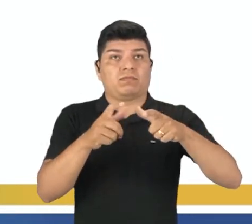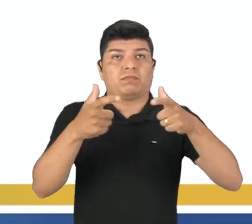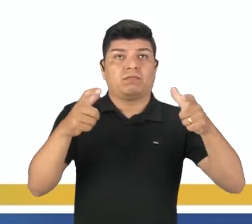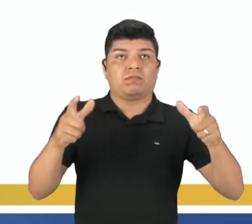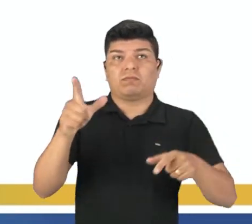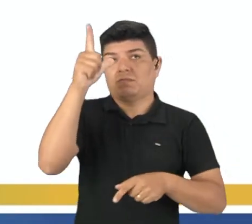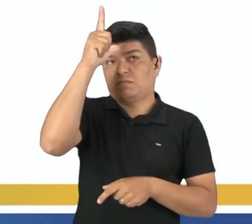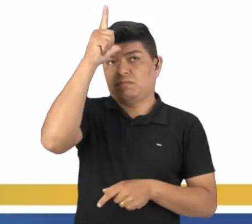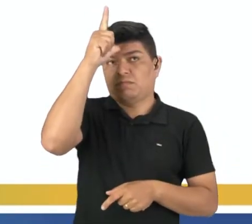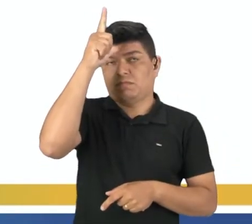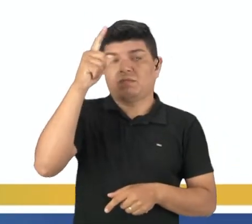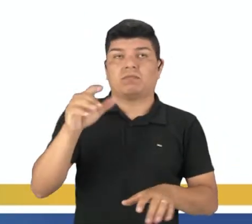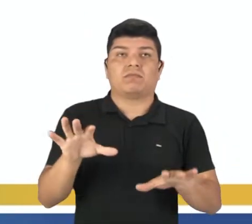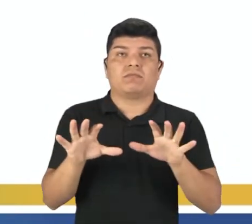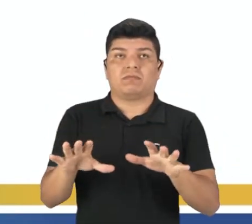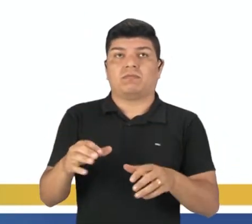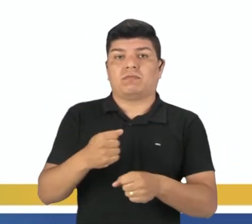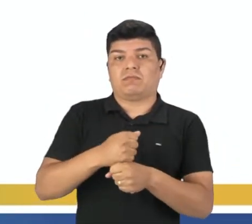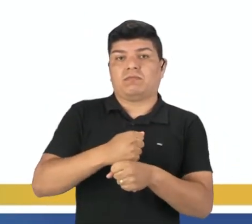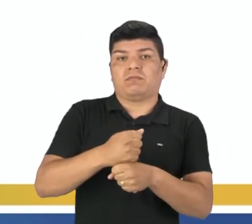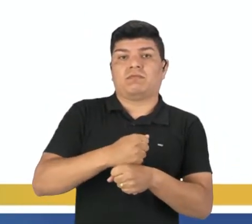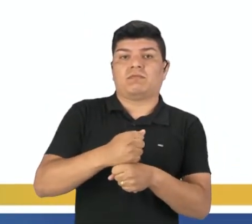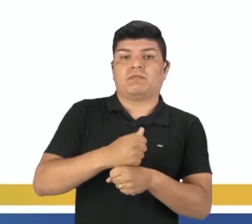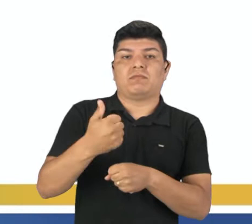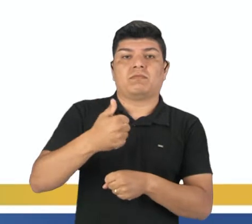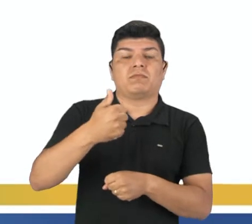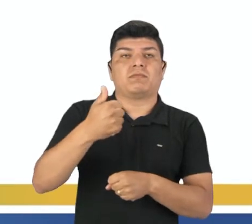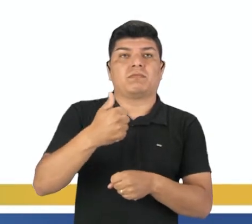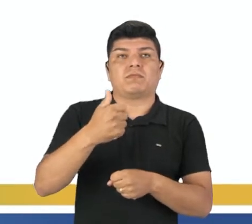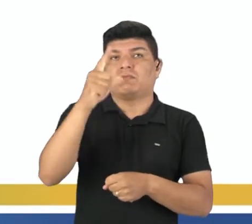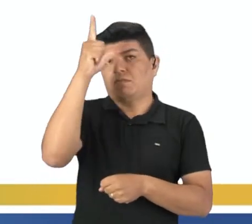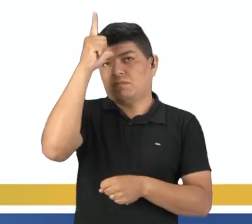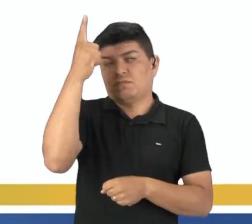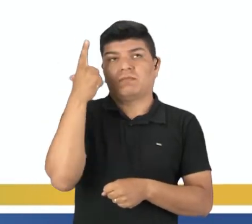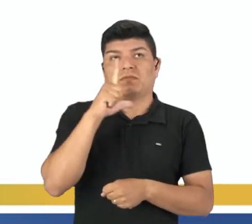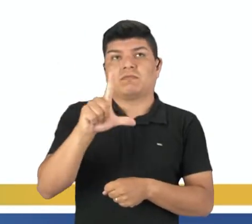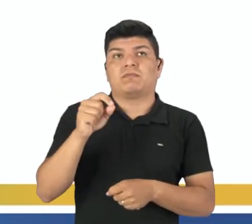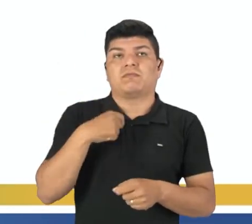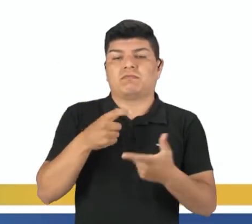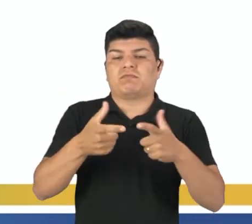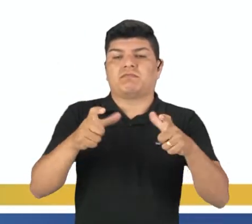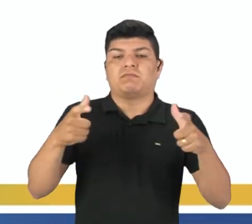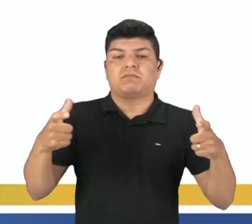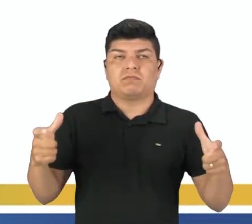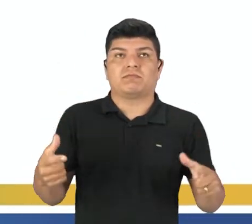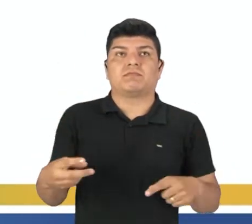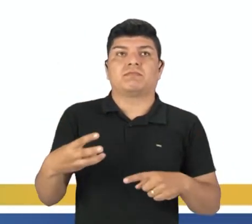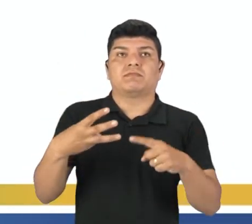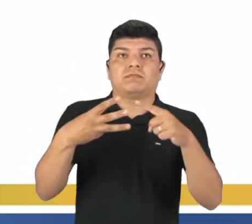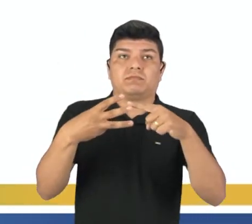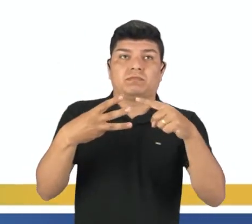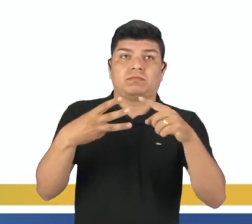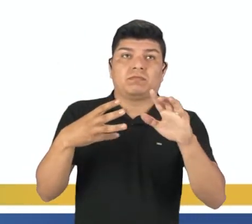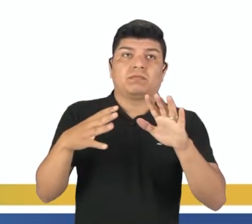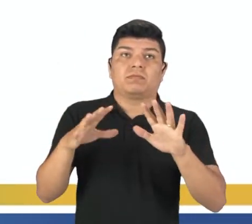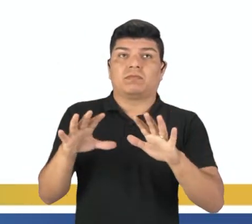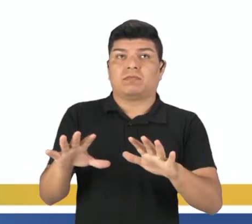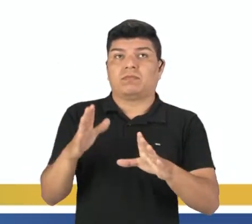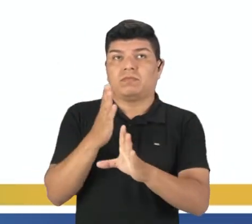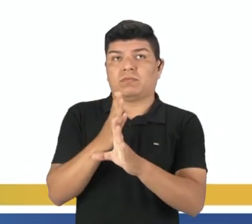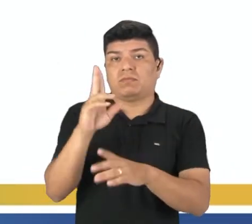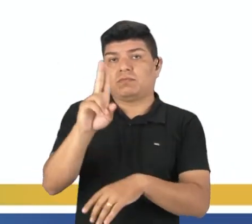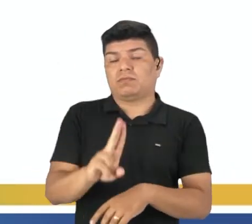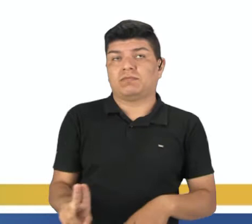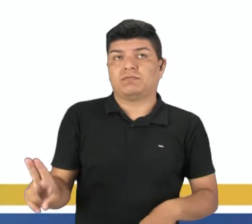expansionismo alemão, que vai ser os primeiros anos da guerra, onde a Alemanha vai conseguir ter uma expansão muito grande, através do